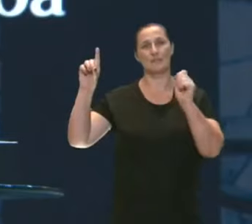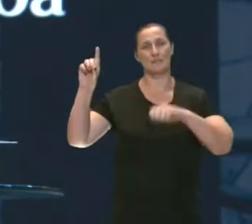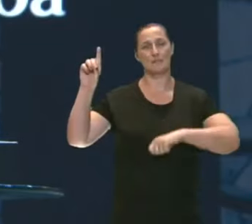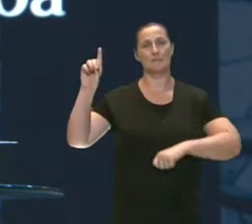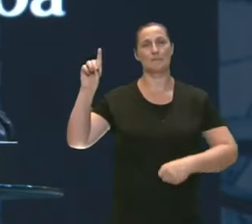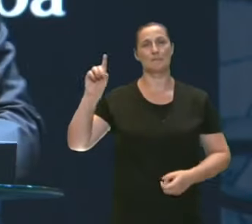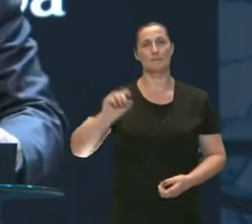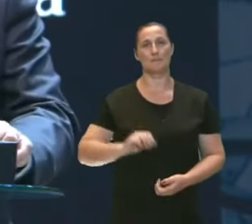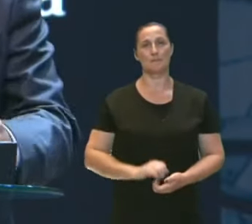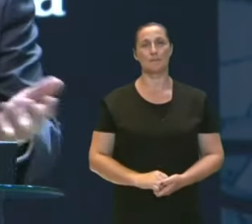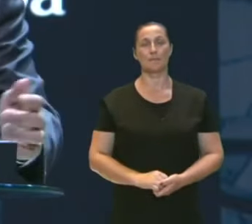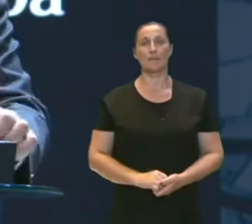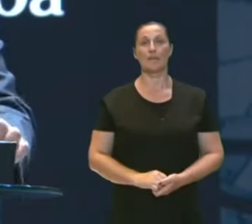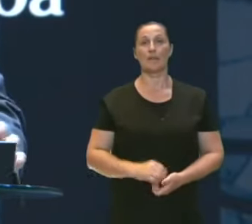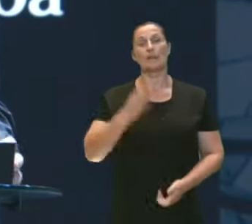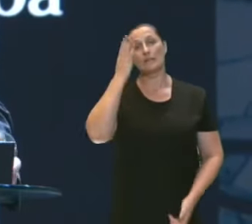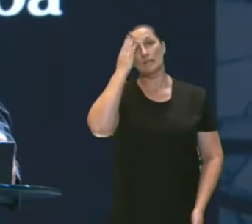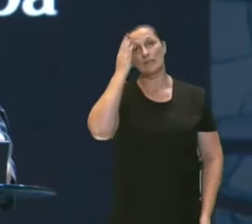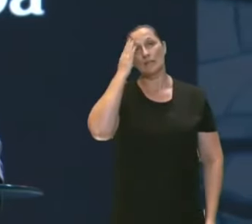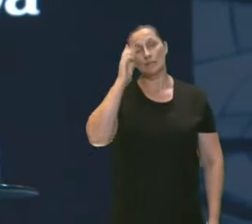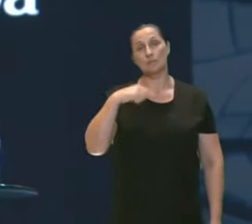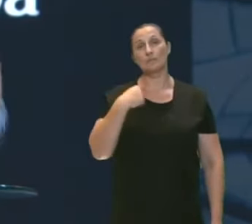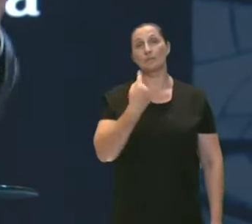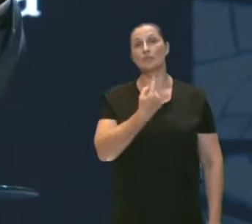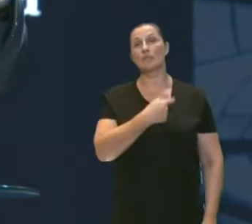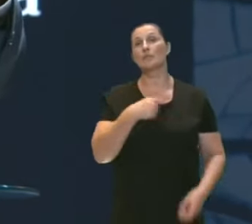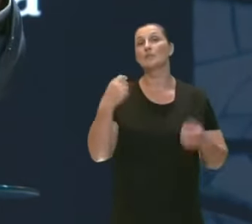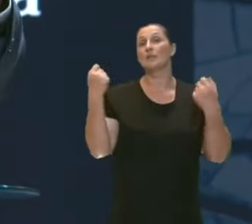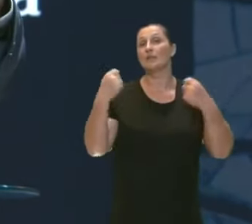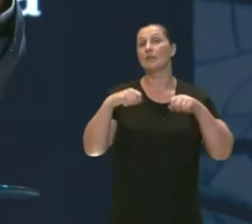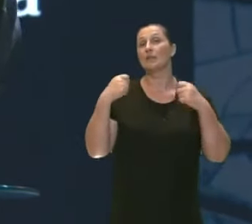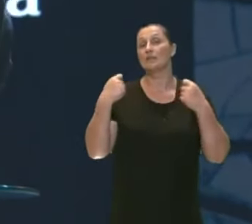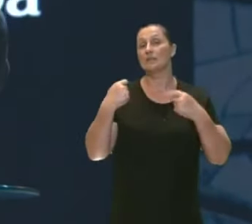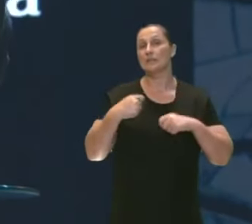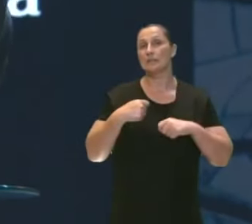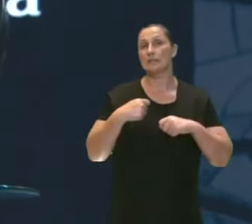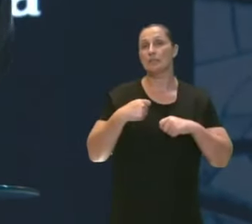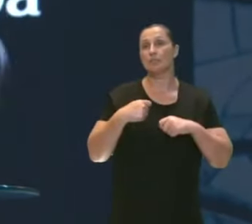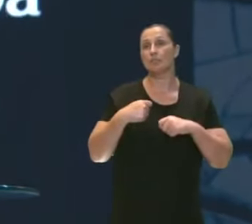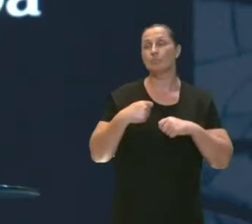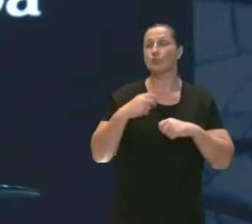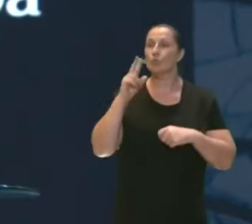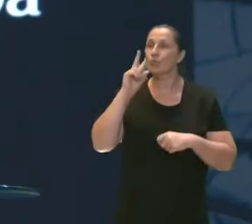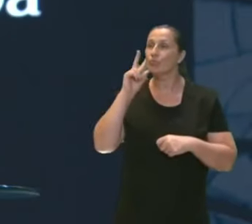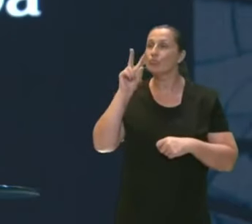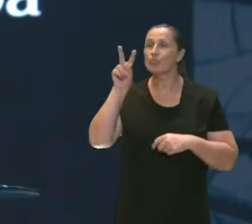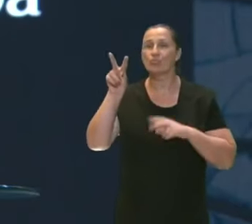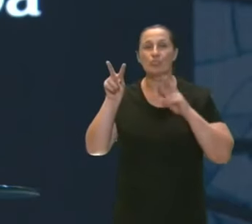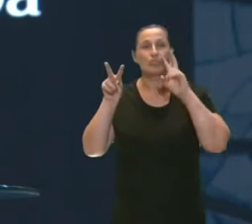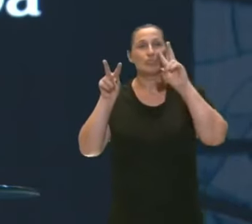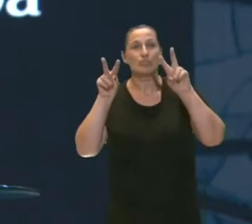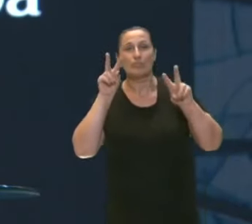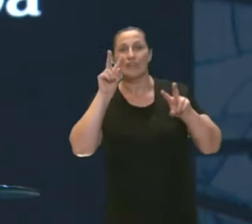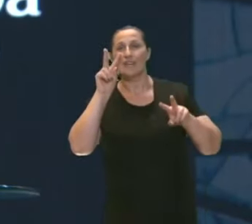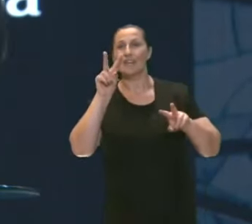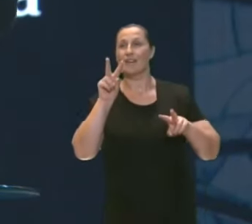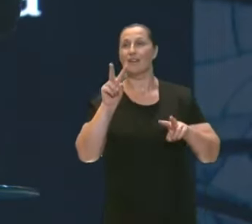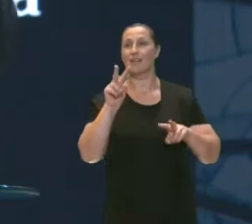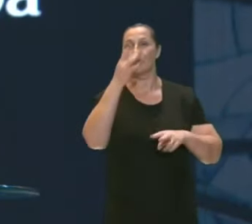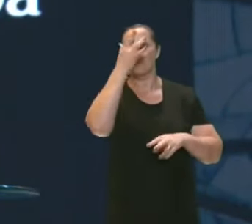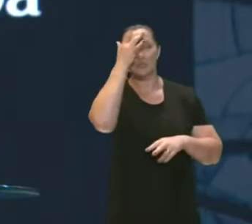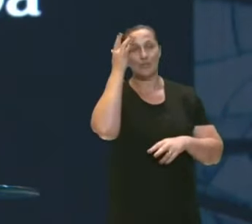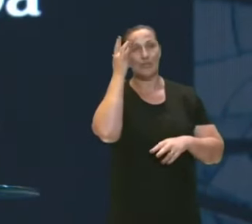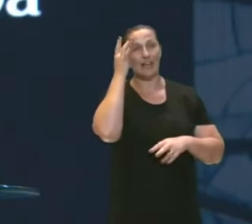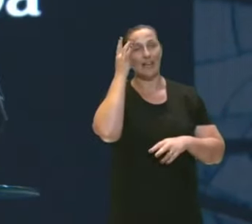sabe, queridos, a gente precisa olhar para os nossos queridos e oferecer o perdão com